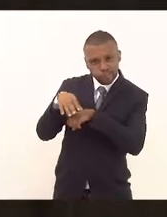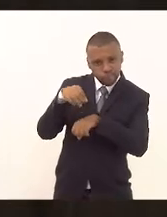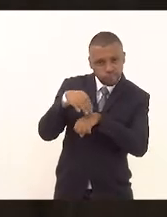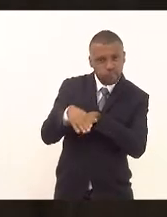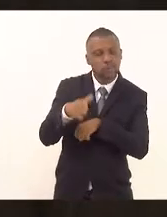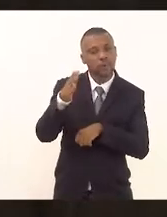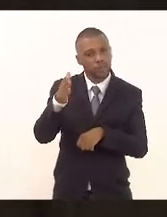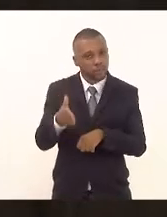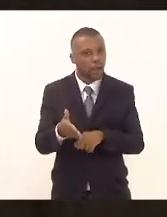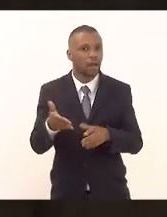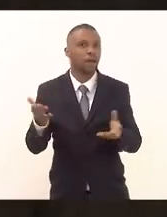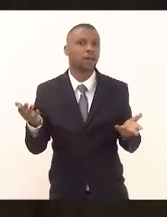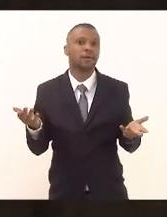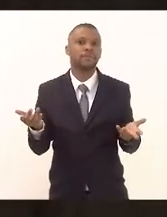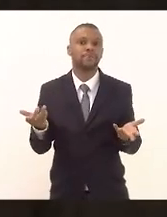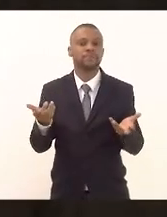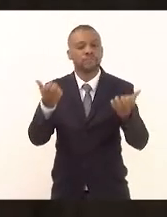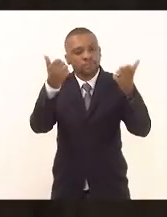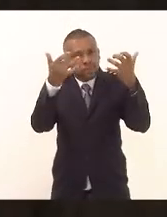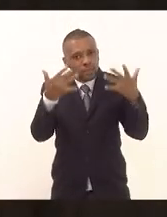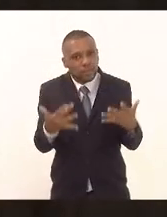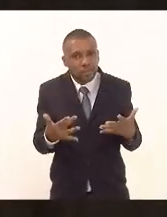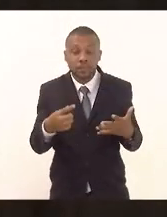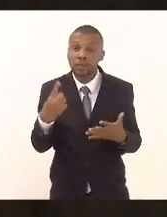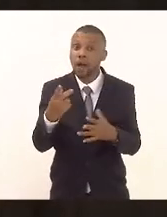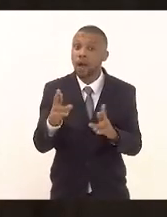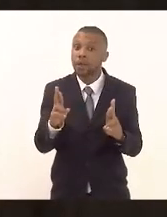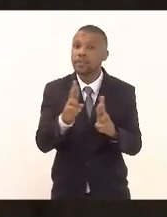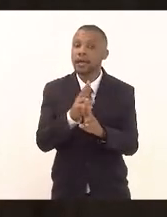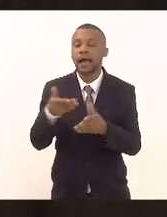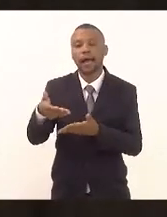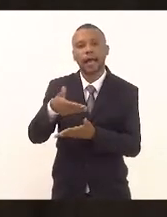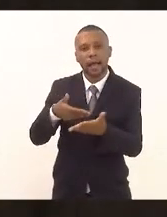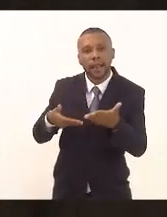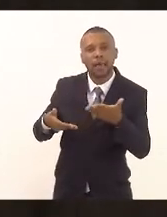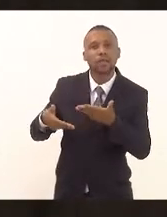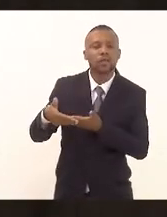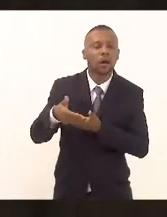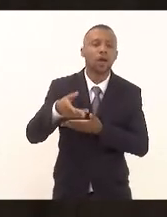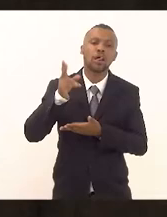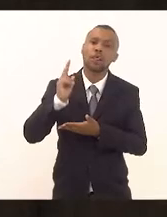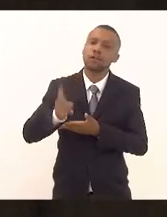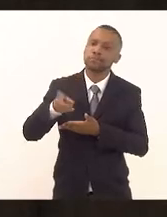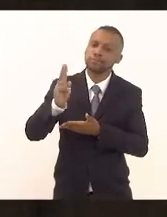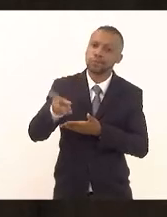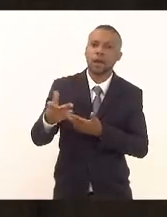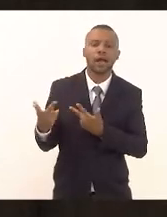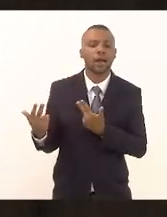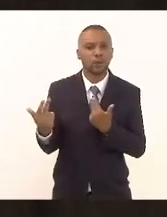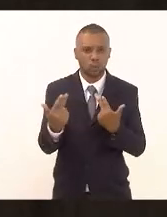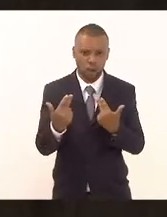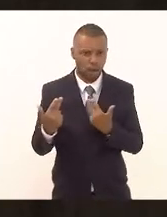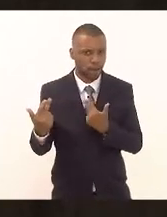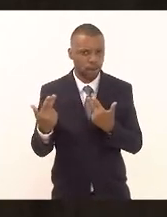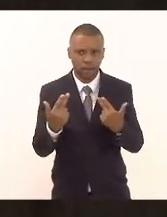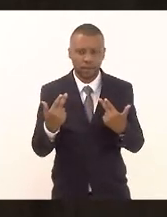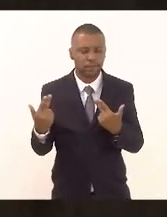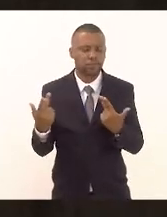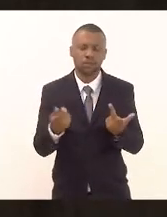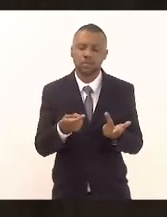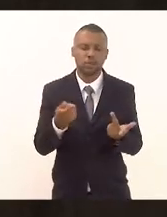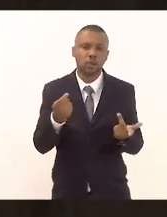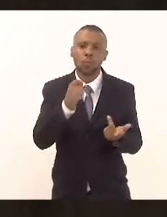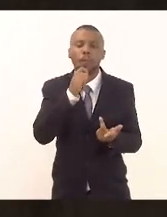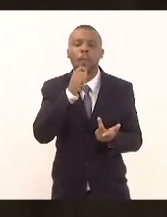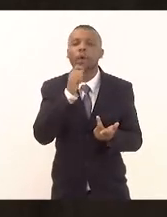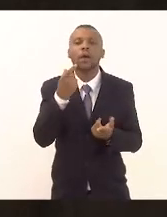é? Falei que as nossas relações continuarão iguais, não há por que ser diferente. Pensei